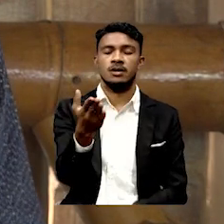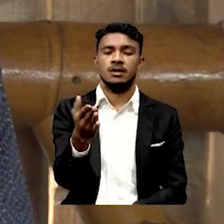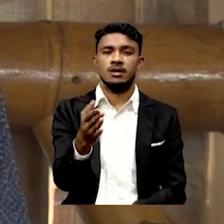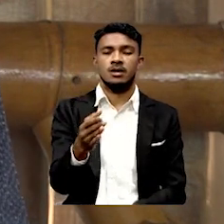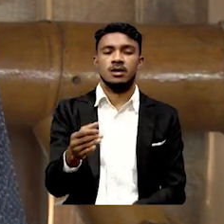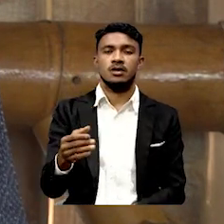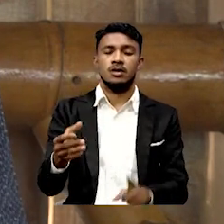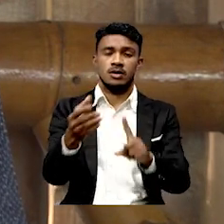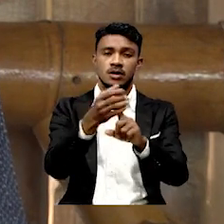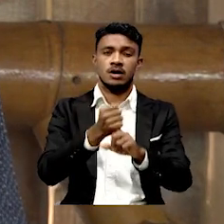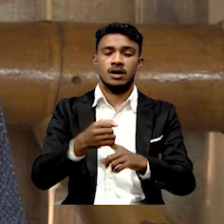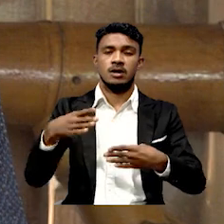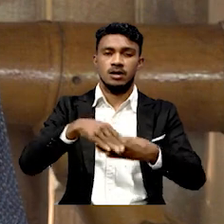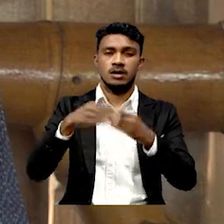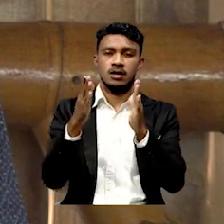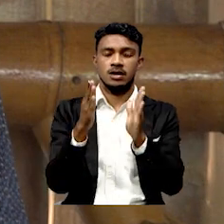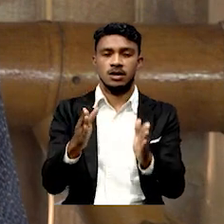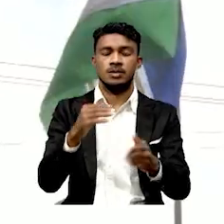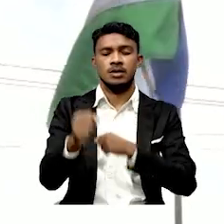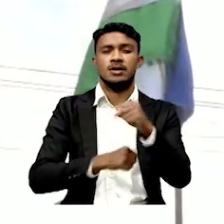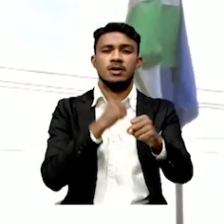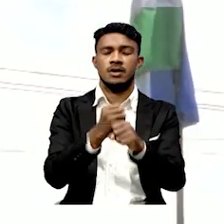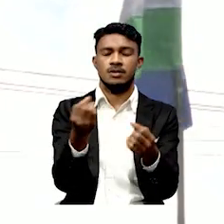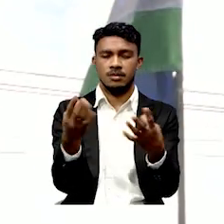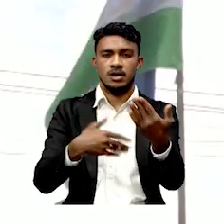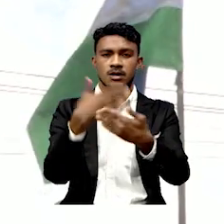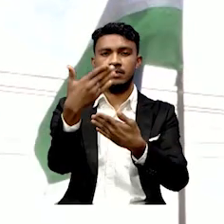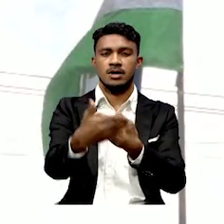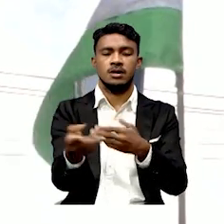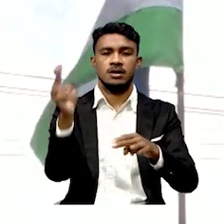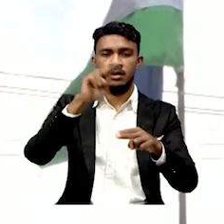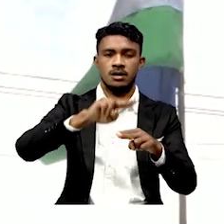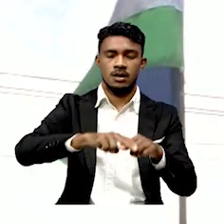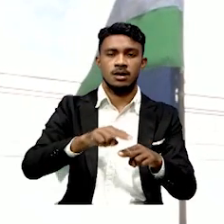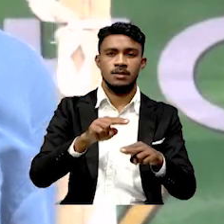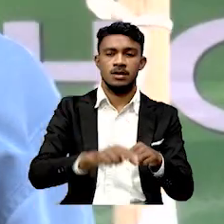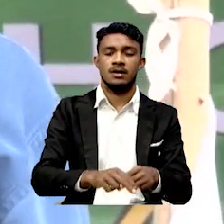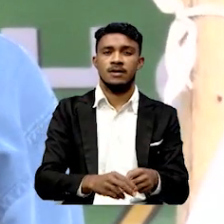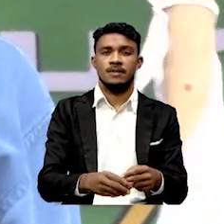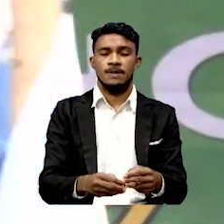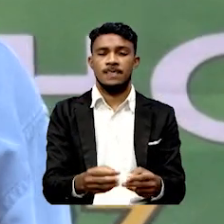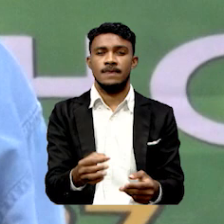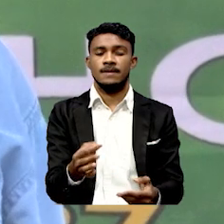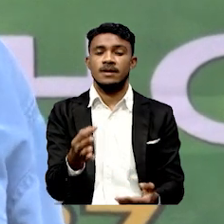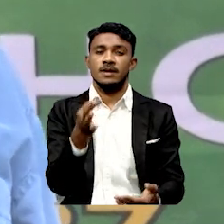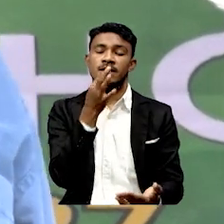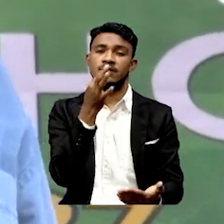Cair o comida e a financiar marina. Tem aumento da plantação de café.